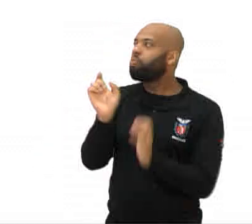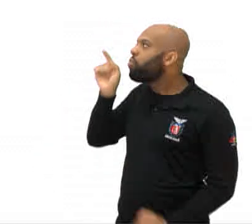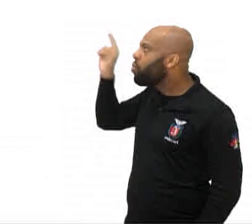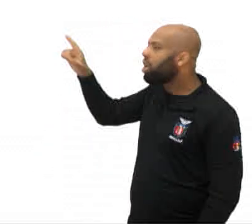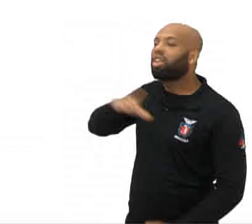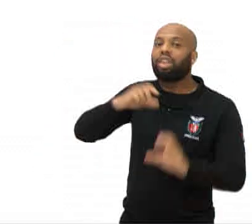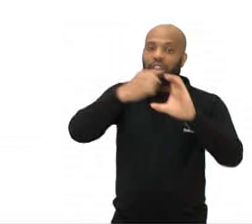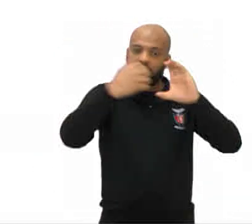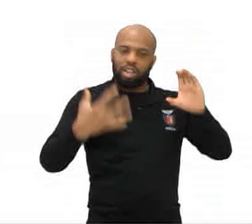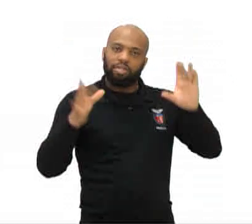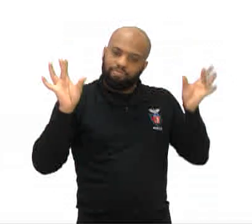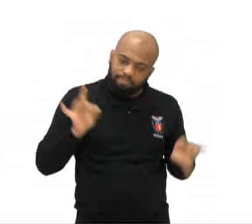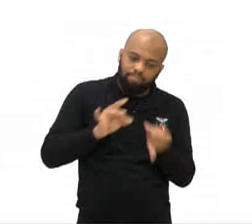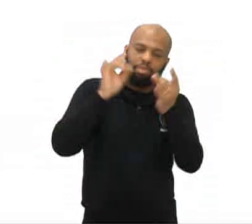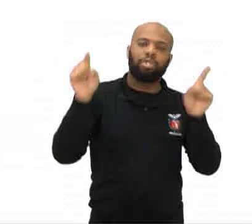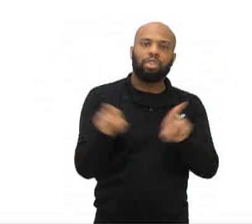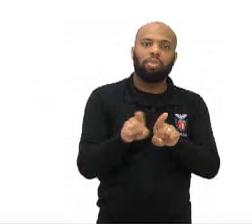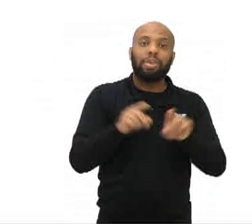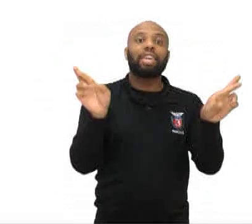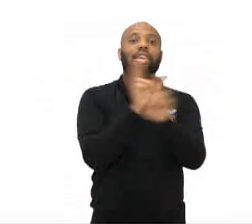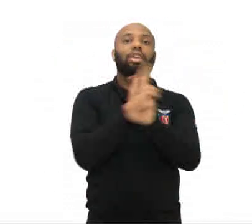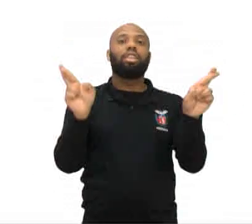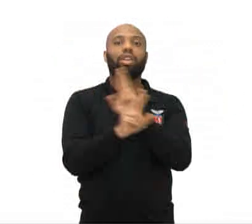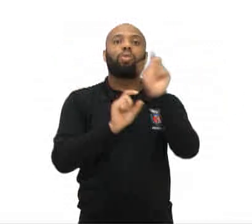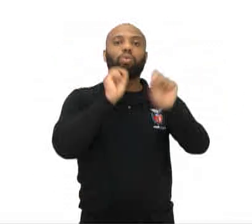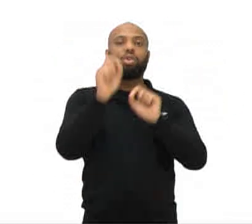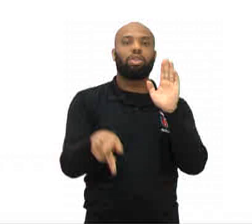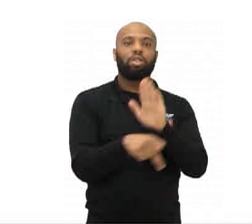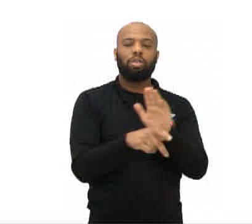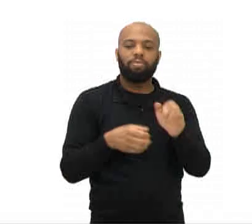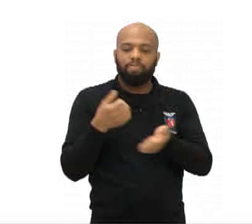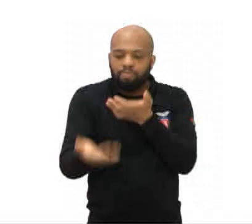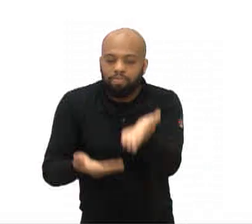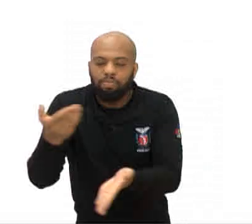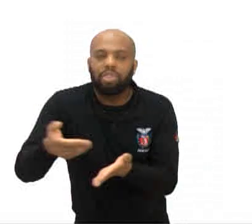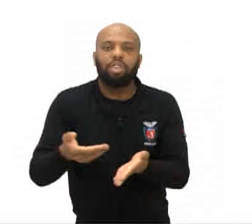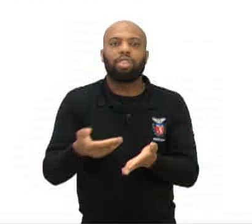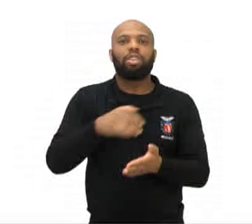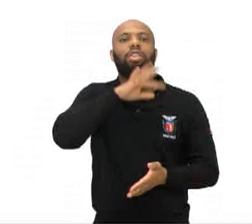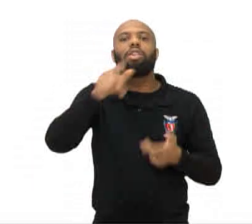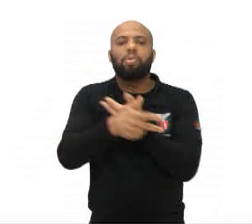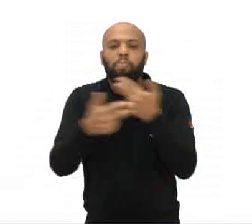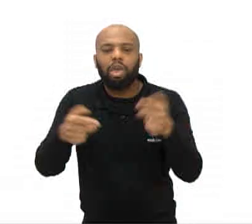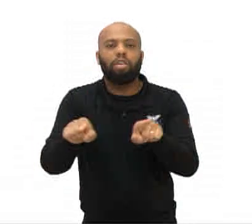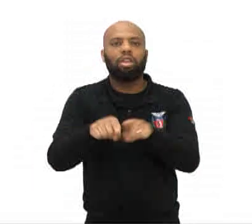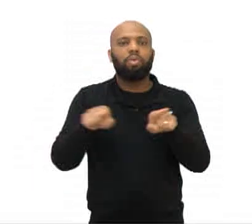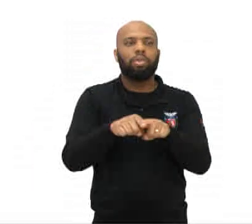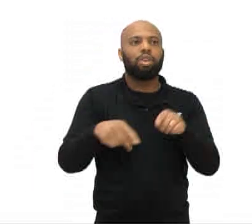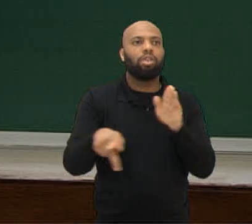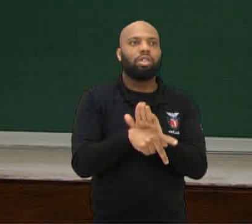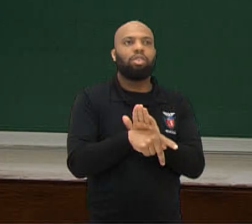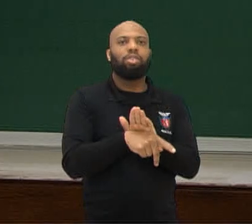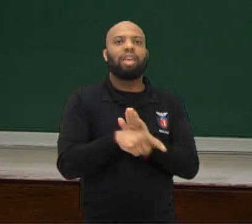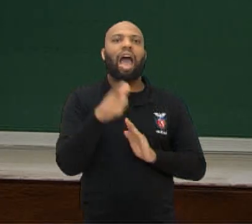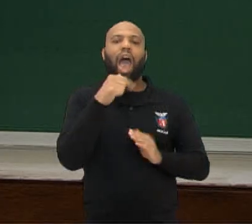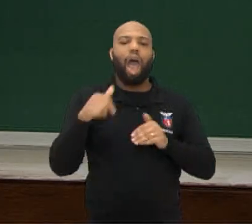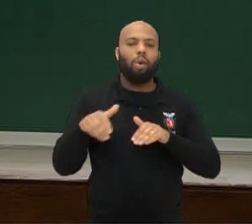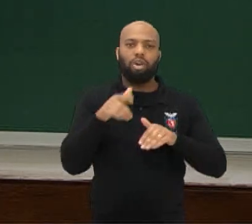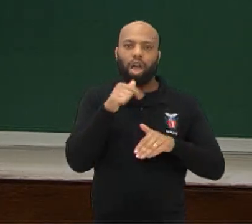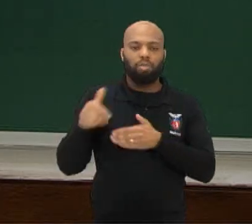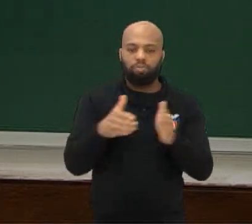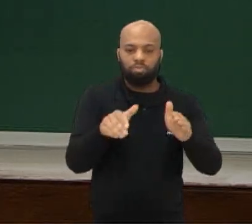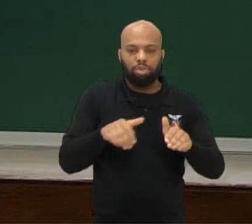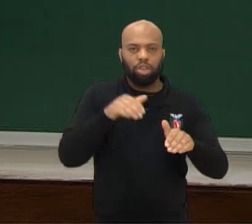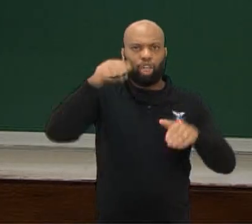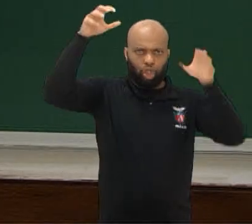tem características específicas relacionadas com a criação de animais e naquela ideia lá, lembram de vazante, cheia dos rios?